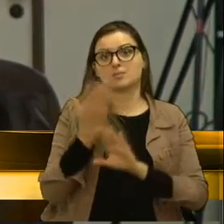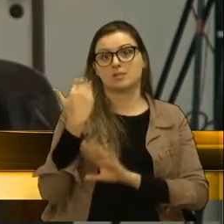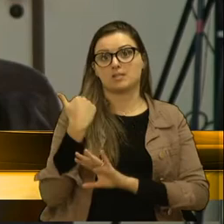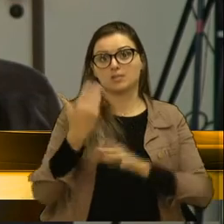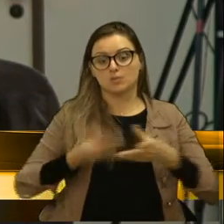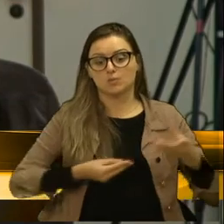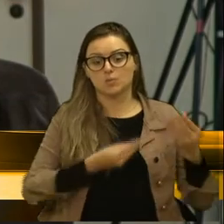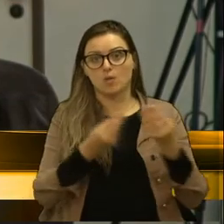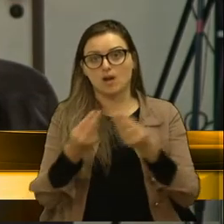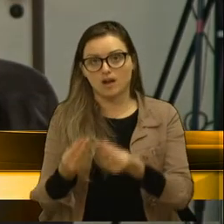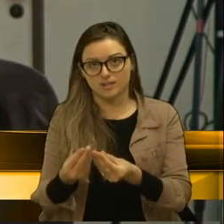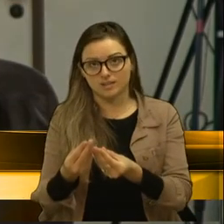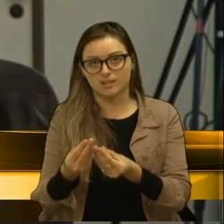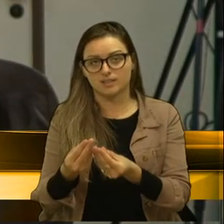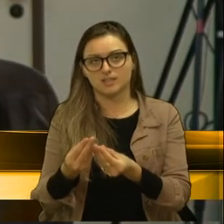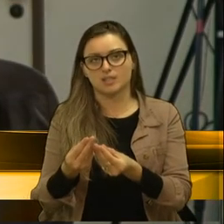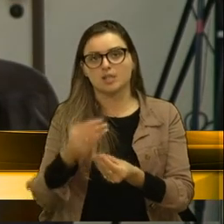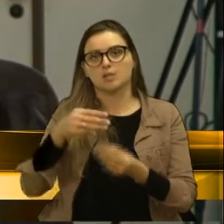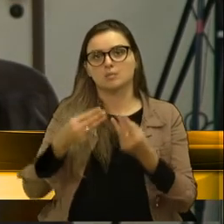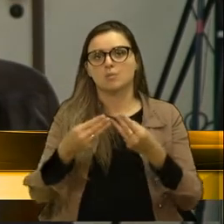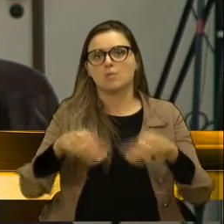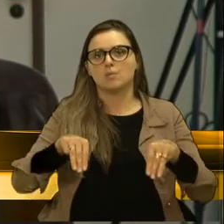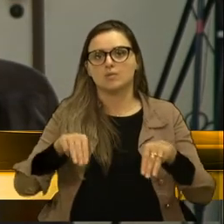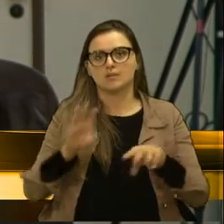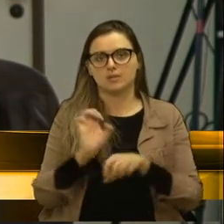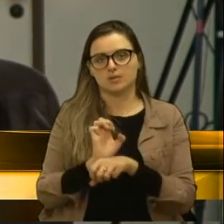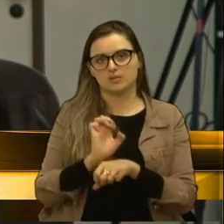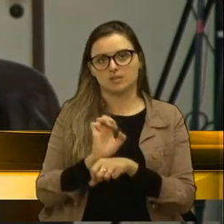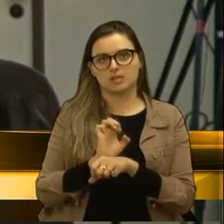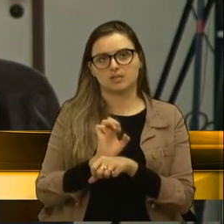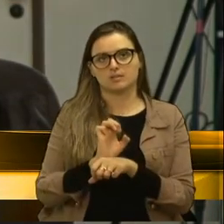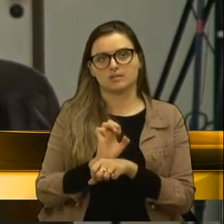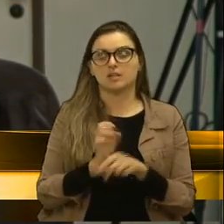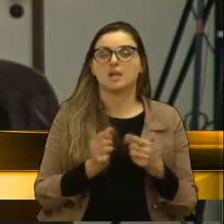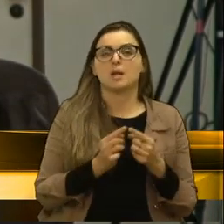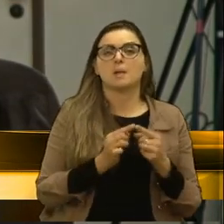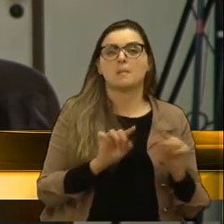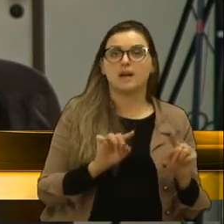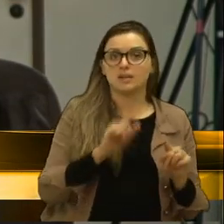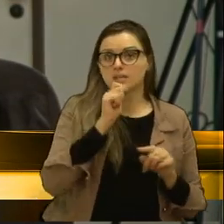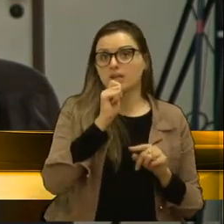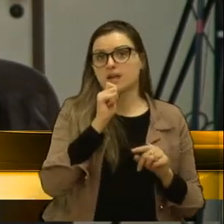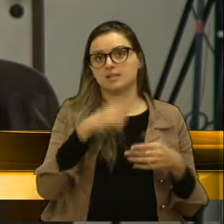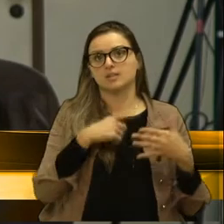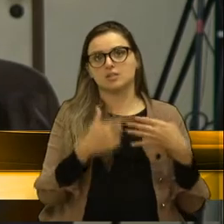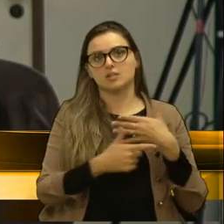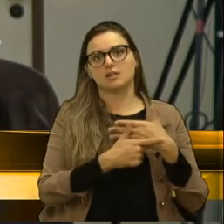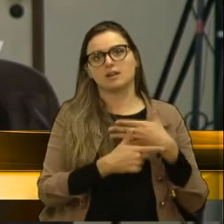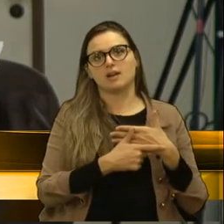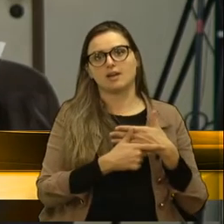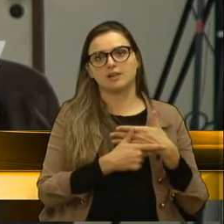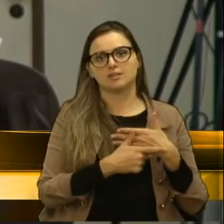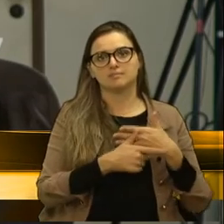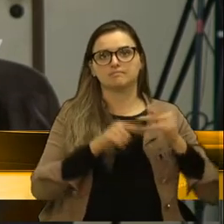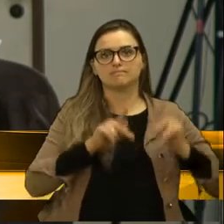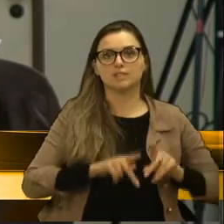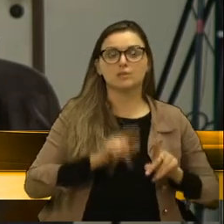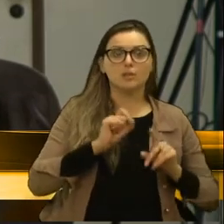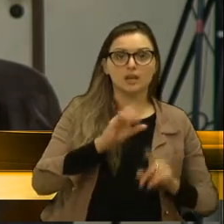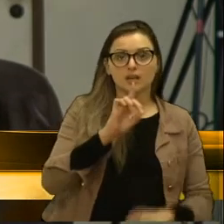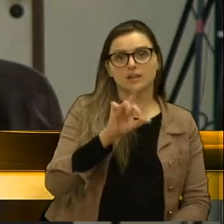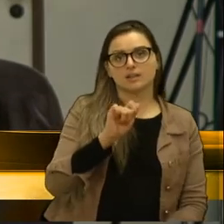um centro, para um museu do Estado. E existiam ainda lá os datilógrafos no quadro